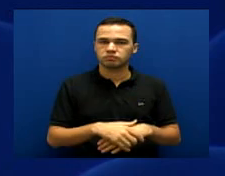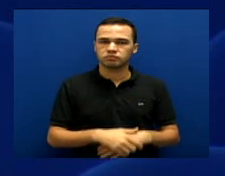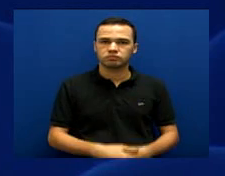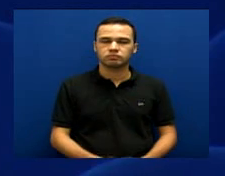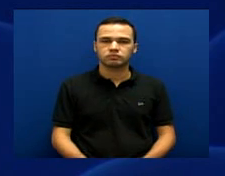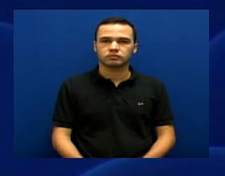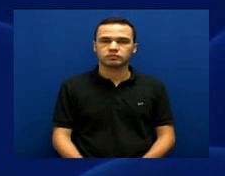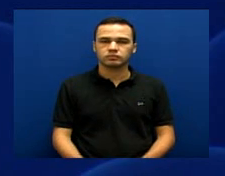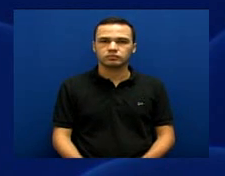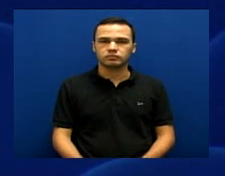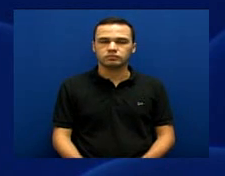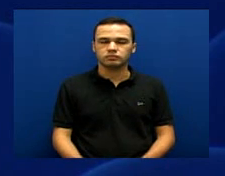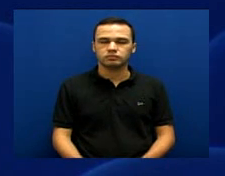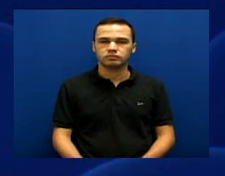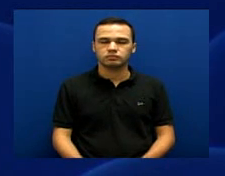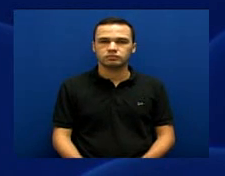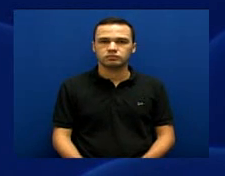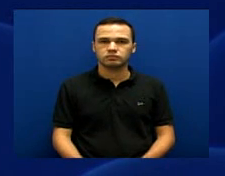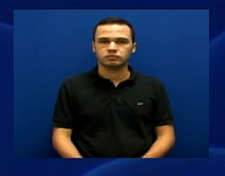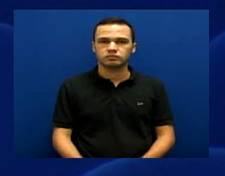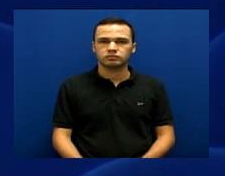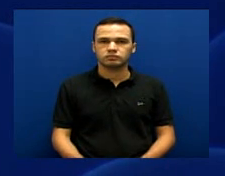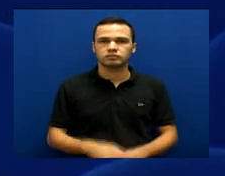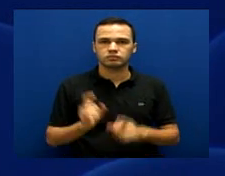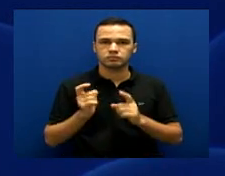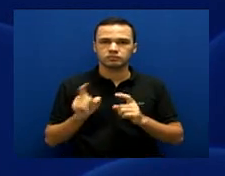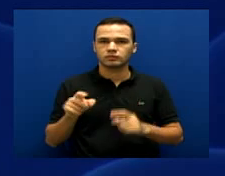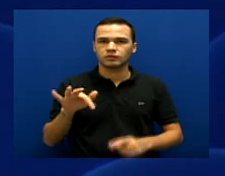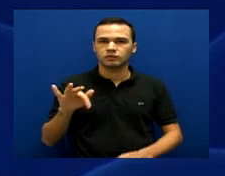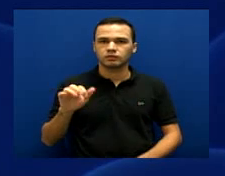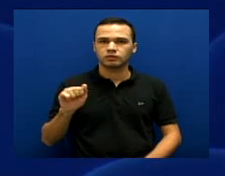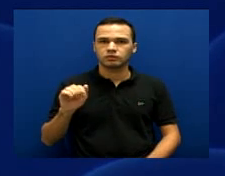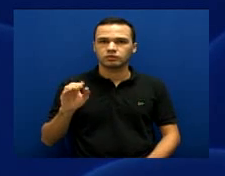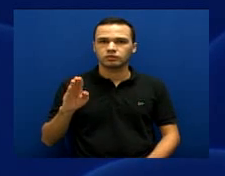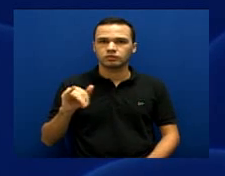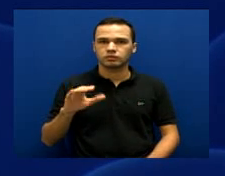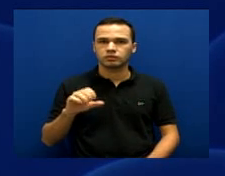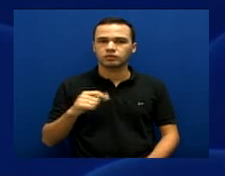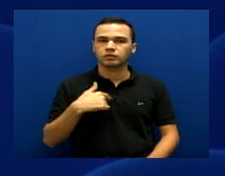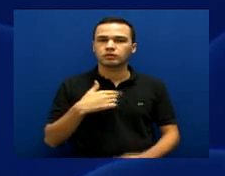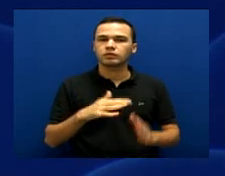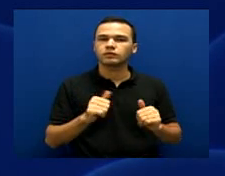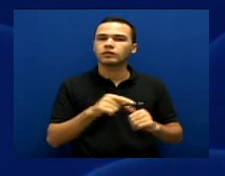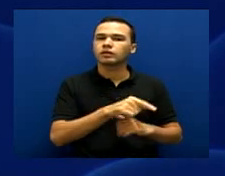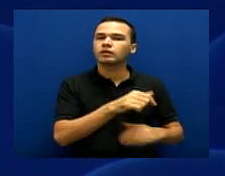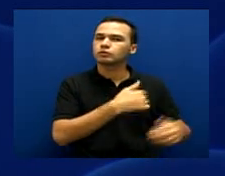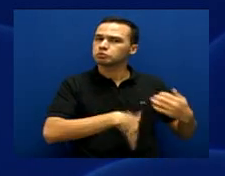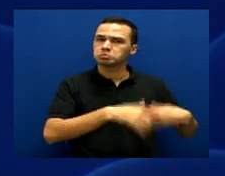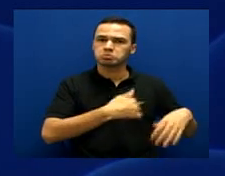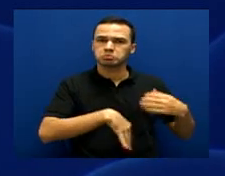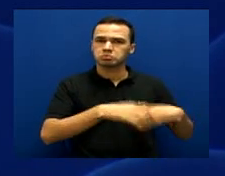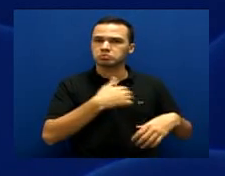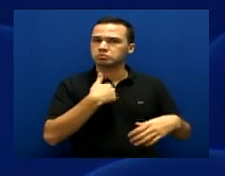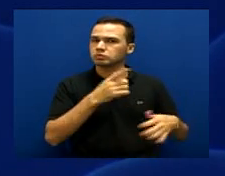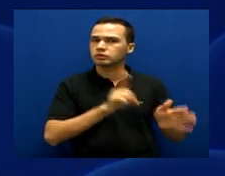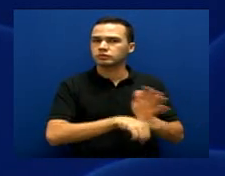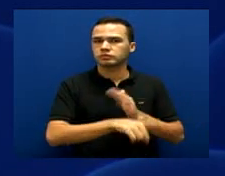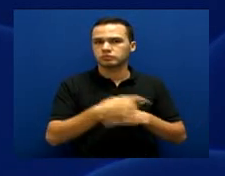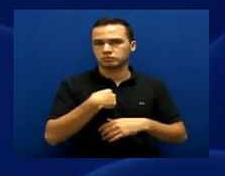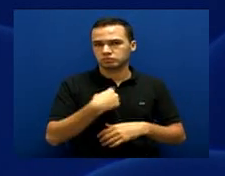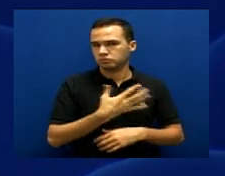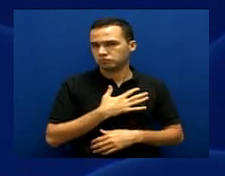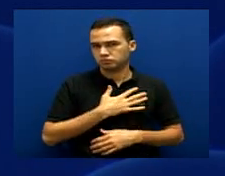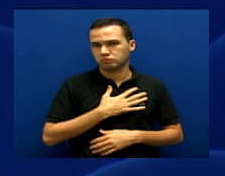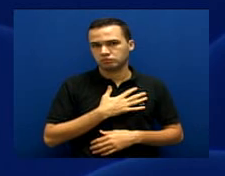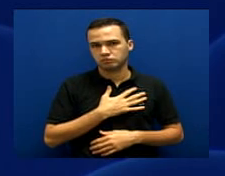o fábio não é e ele me respondeu à questão que eu vim pegar